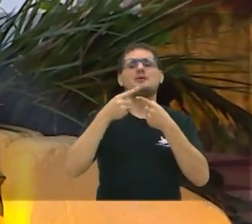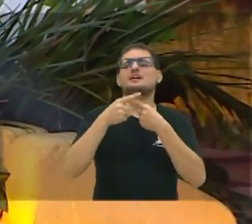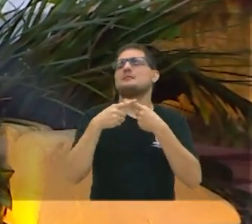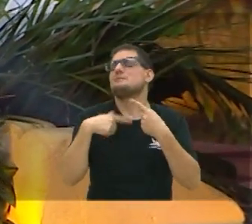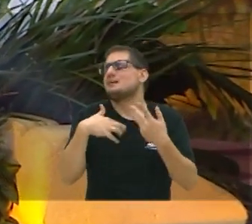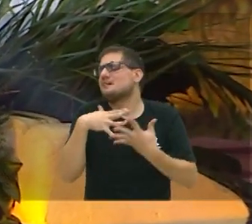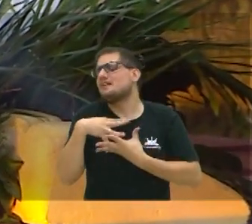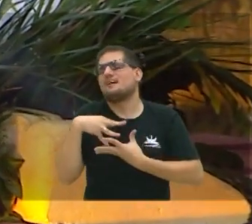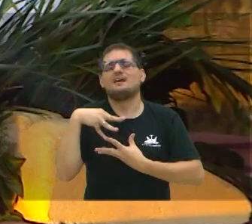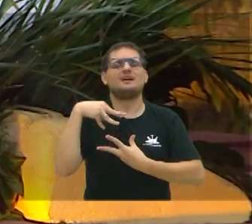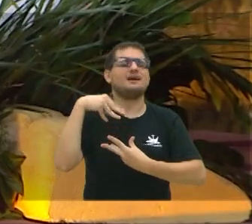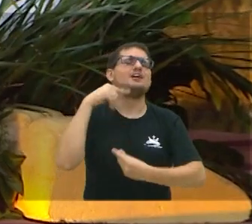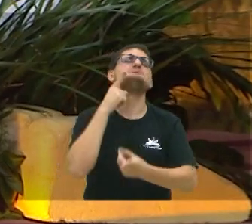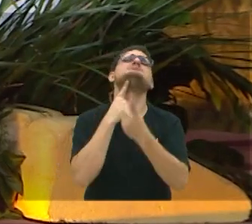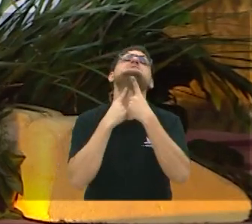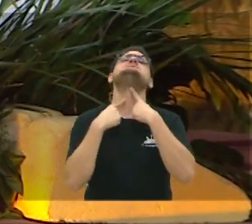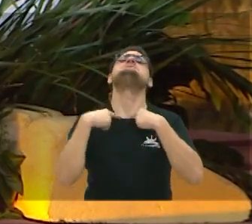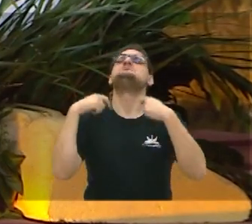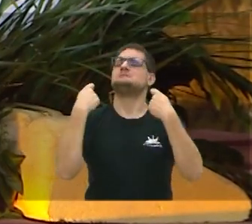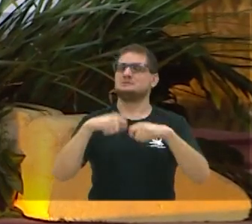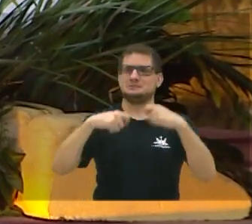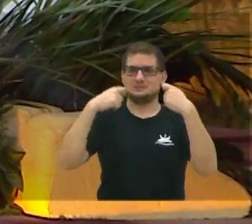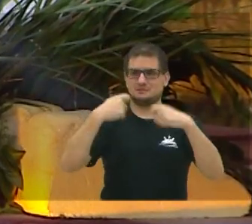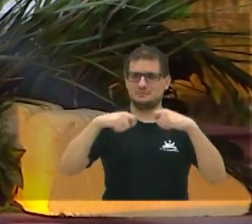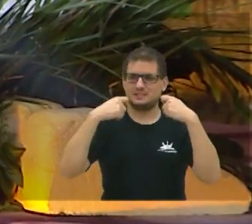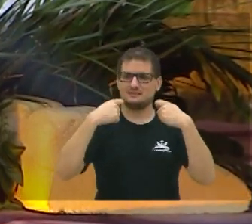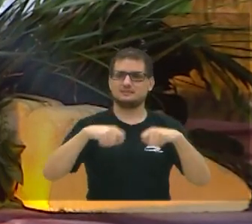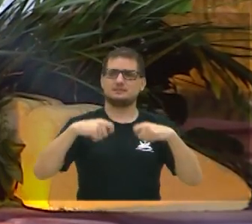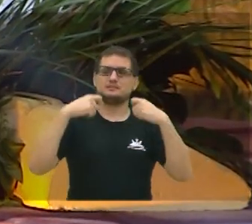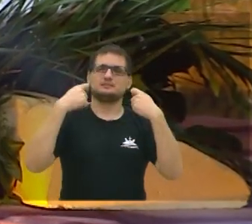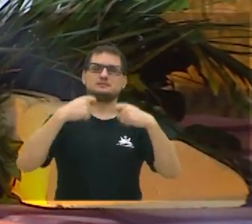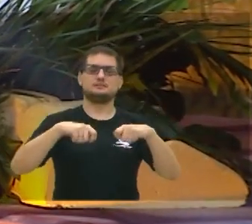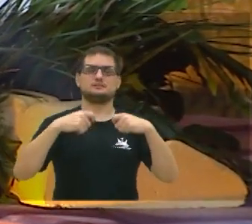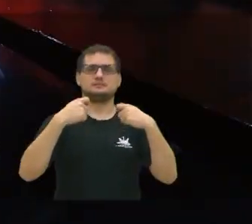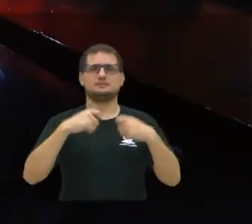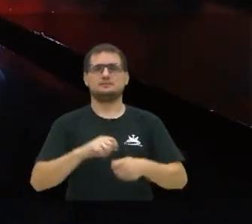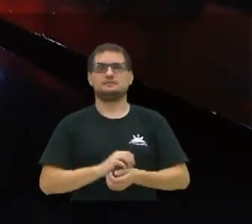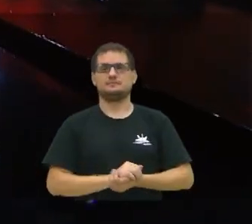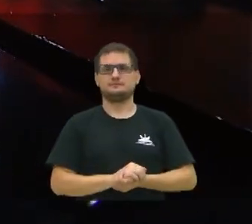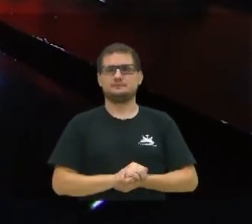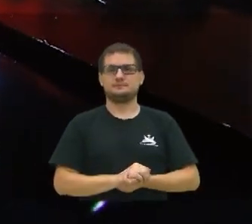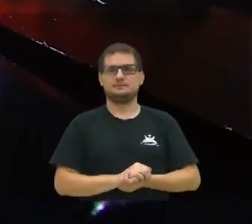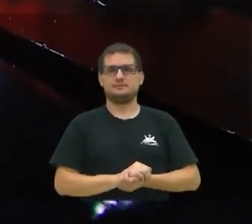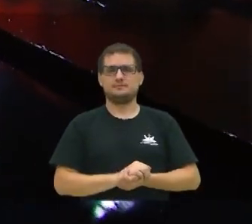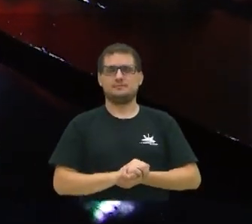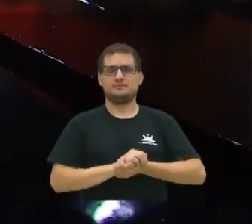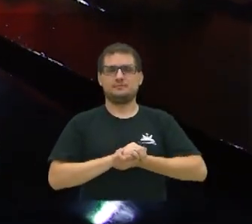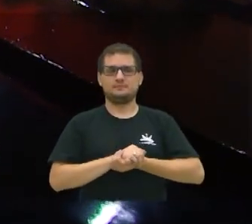Stop.